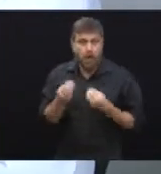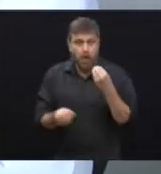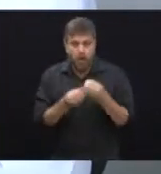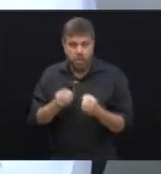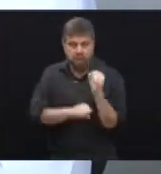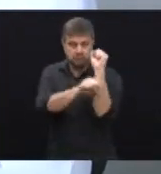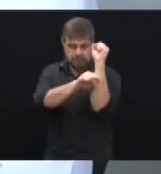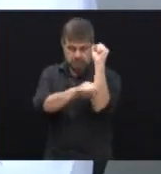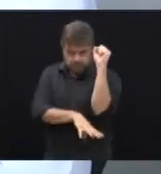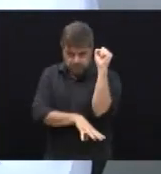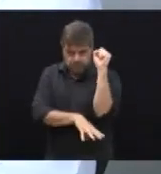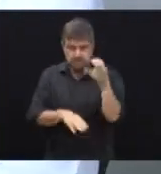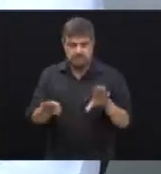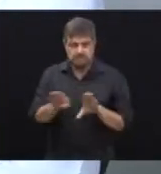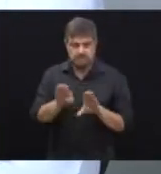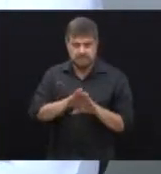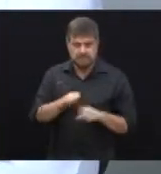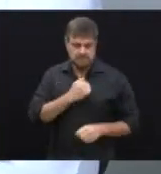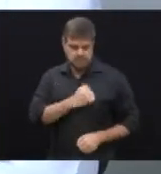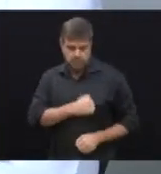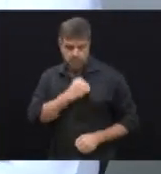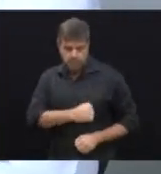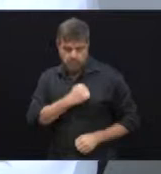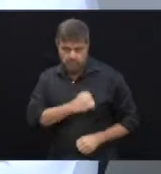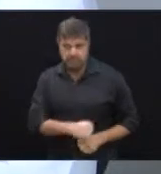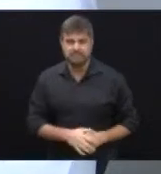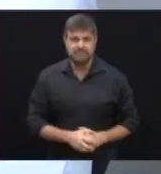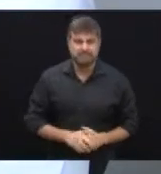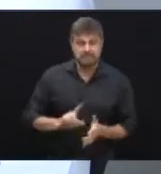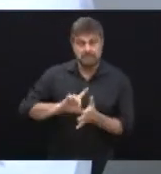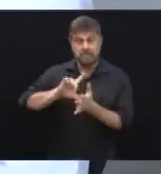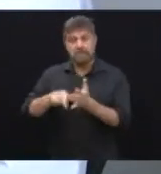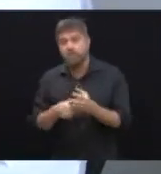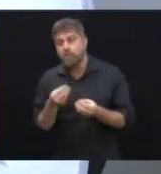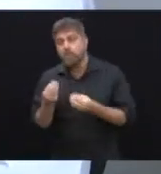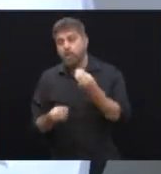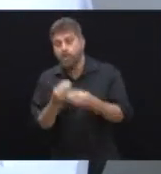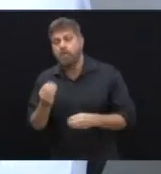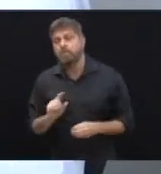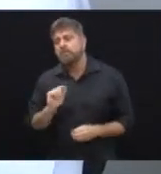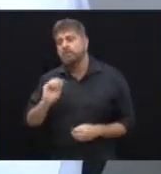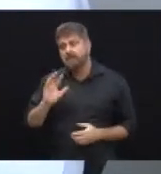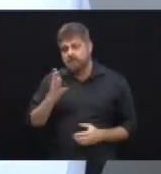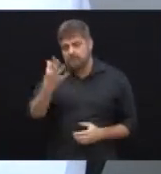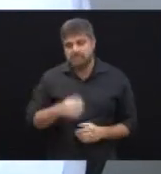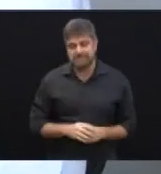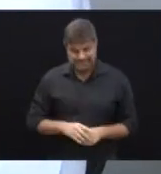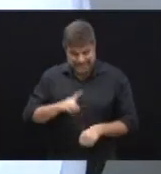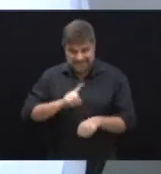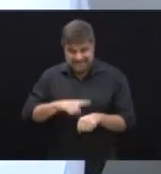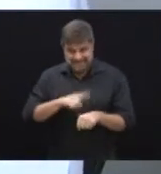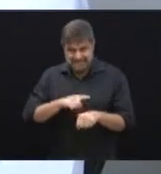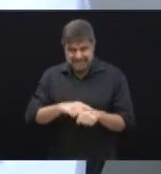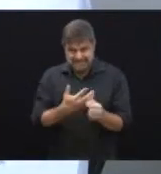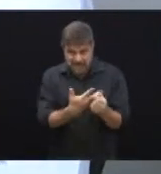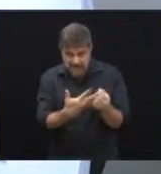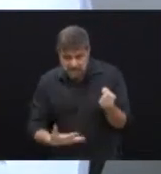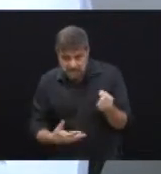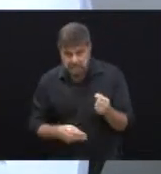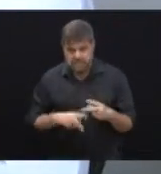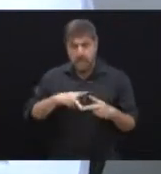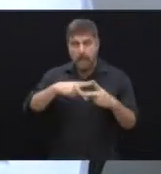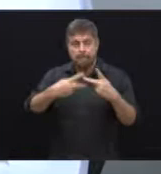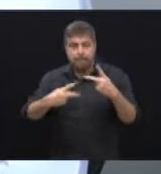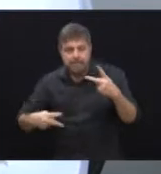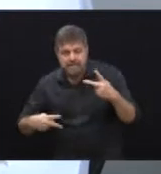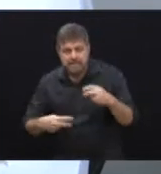resto, sai nas fezes. É um tipo de eliminar impurezas do organismo. O outro é isso, a hora que você absorve para o